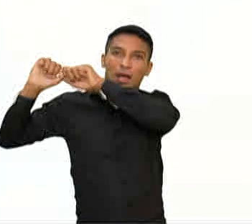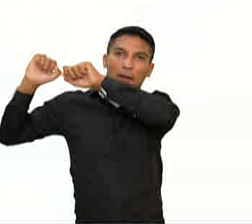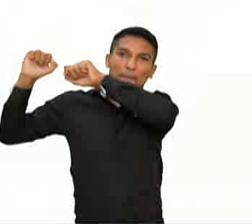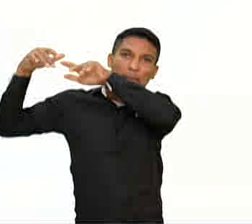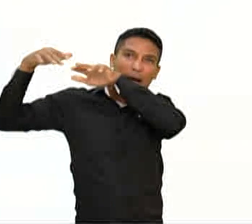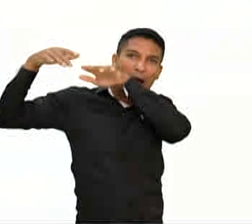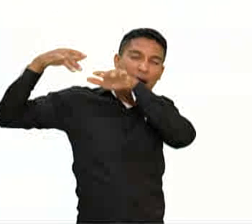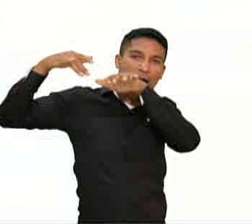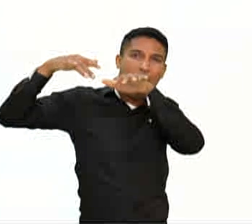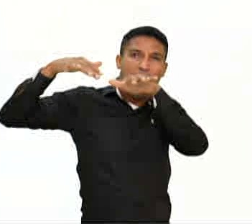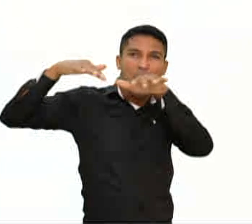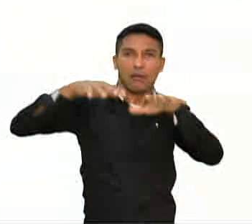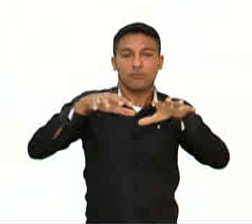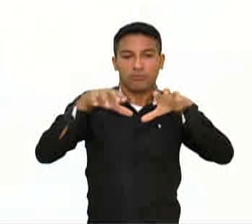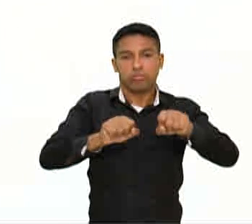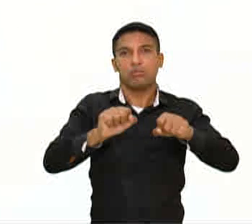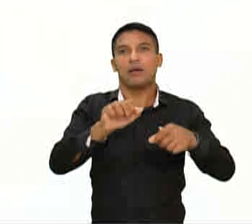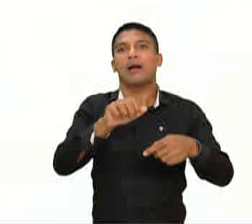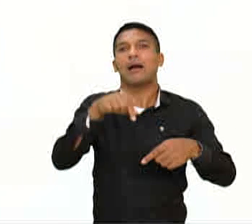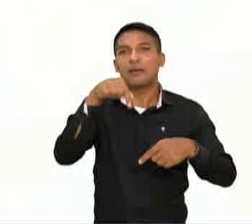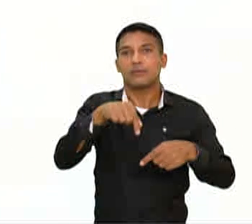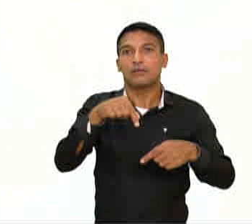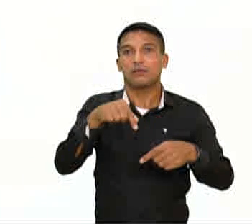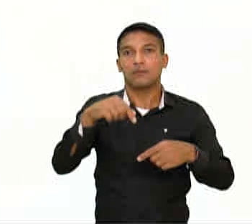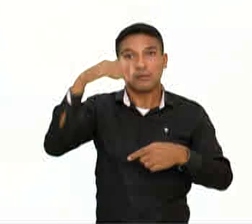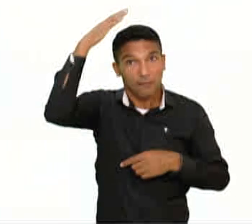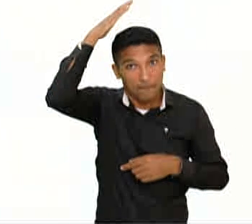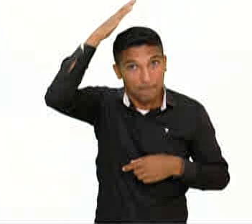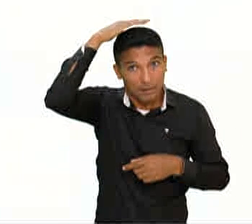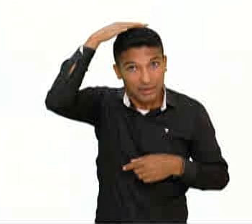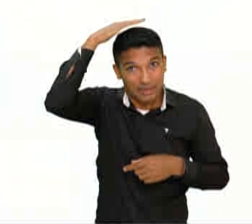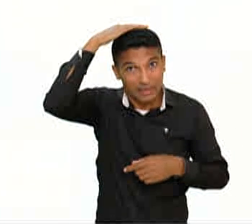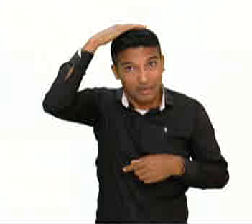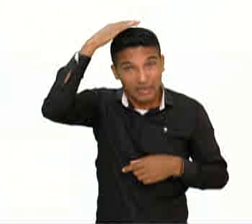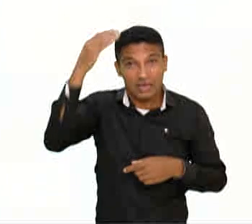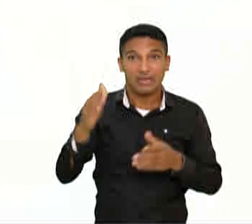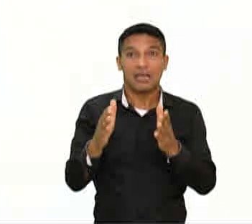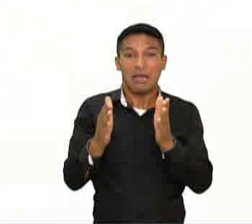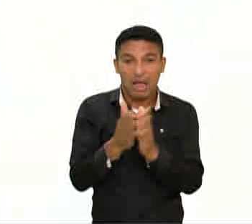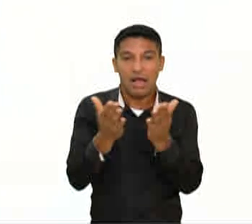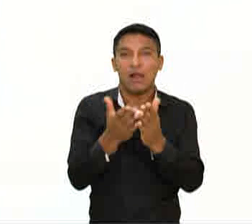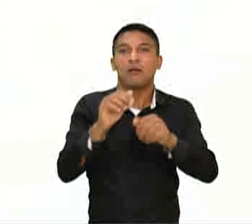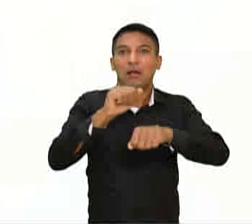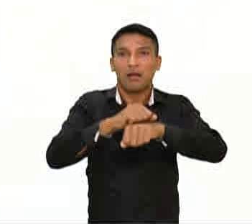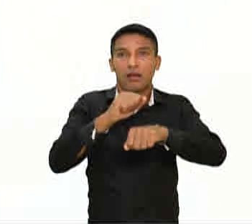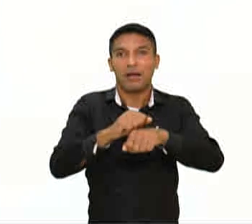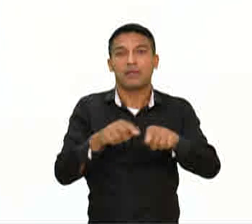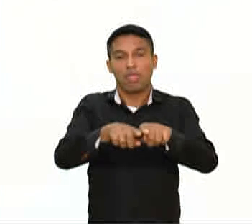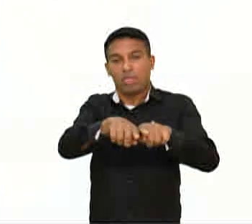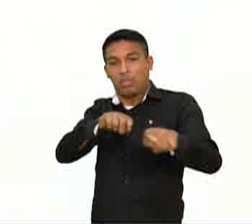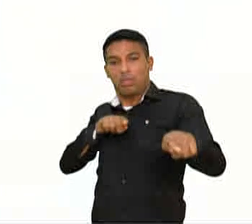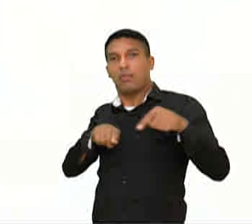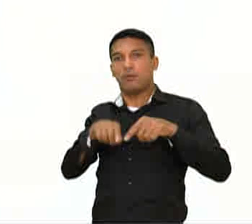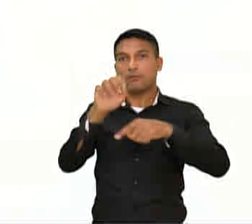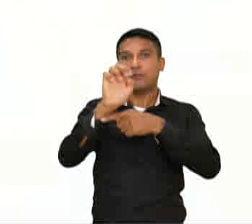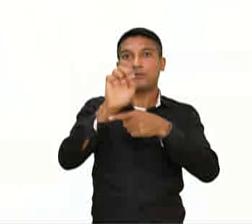países de origem, determinando um atraso e impedindo o progresso da área? Marquem aí a alternativa correta, voltamos já já.